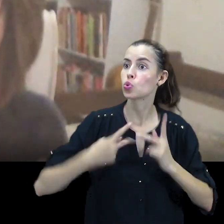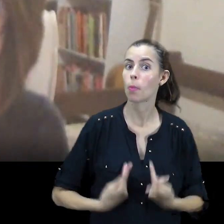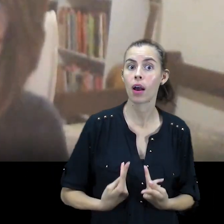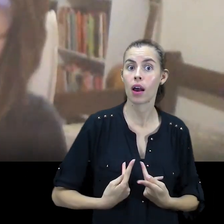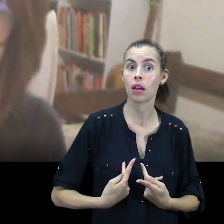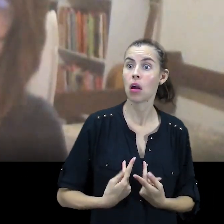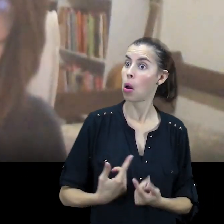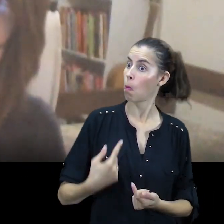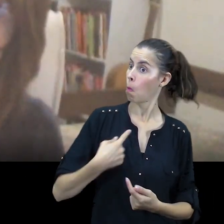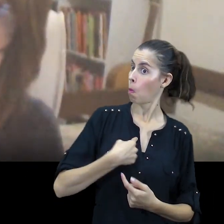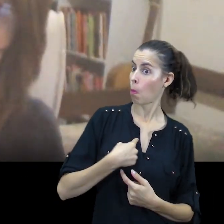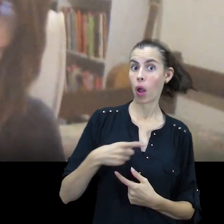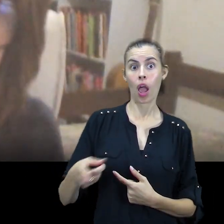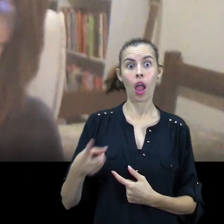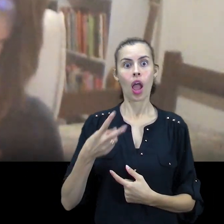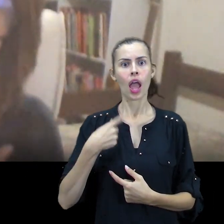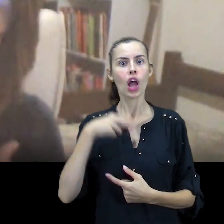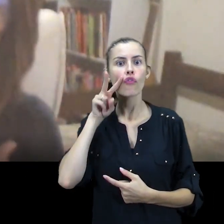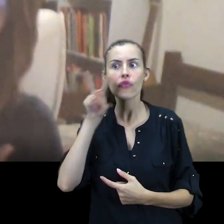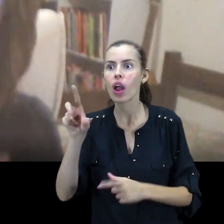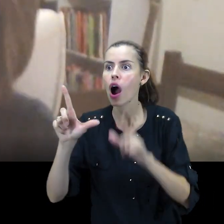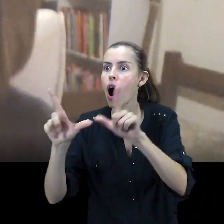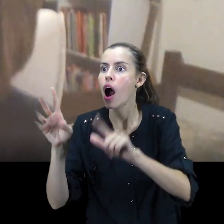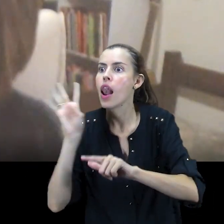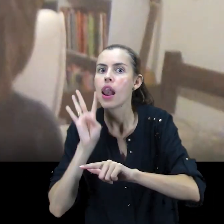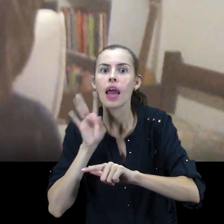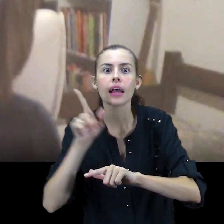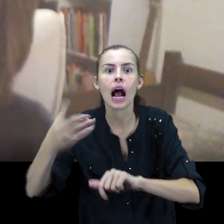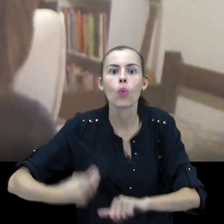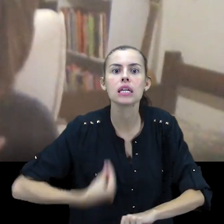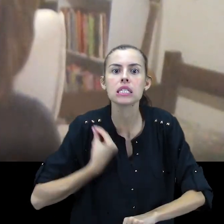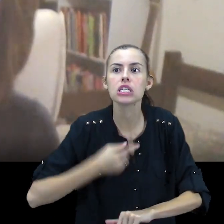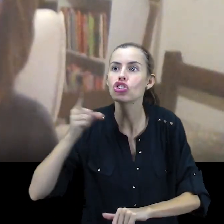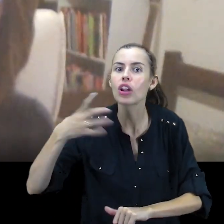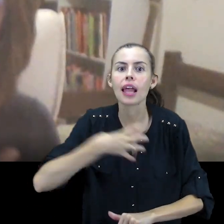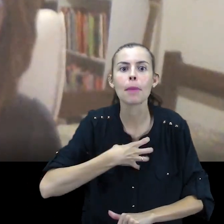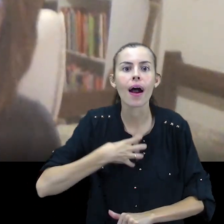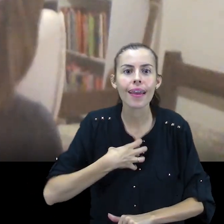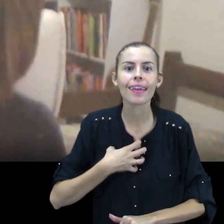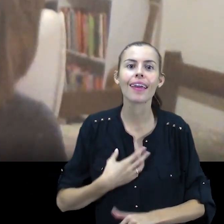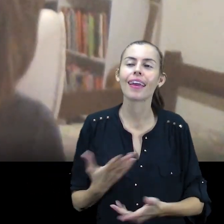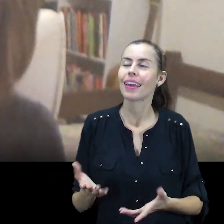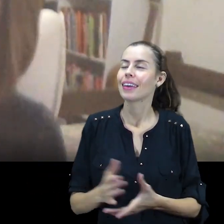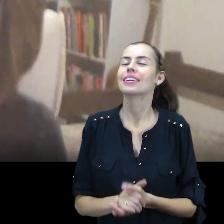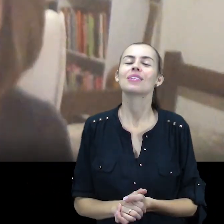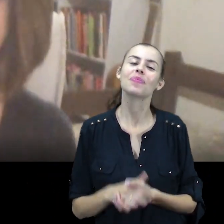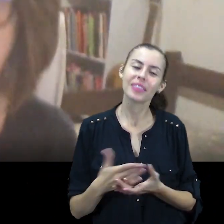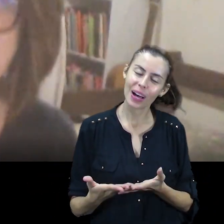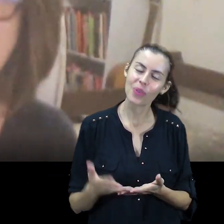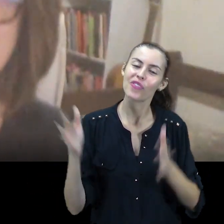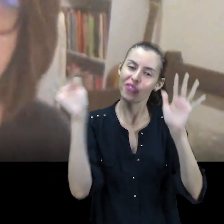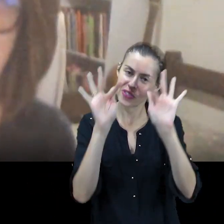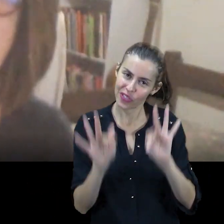Então, vocês ajudam a tornar isso mais próximo e a criar uma rede de apoio que eu acho que a gente tem que fortalecer cada vez mais entre